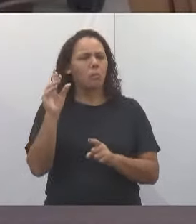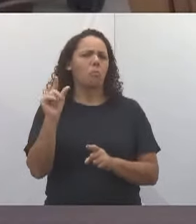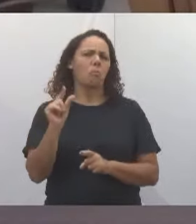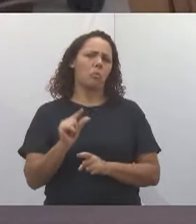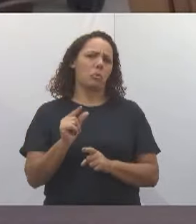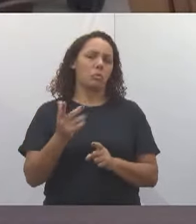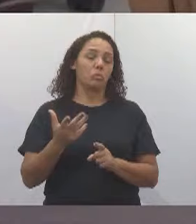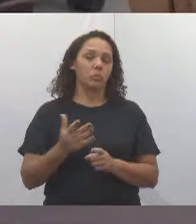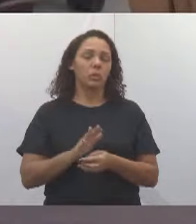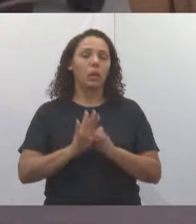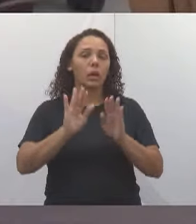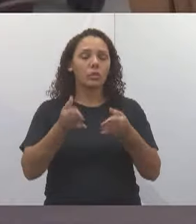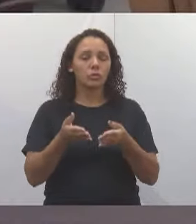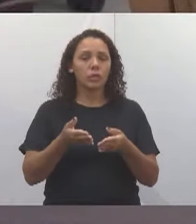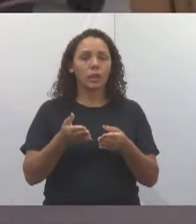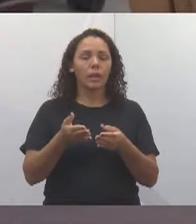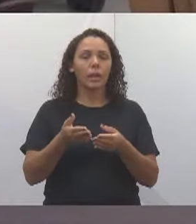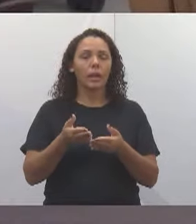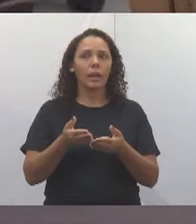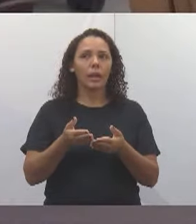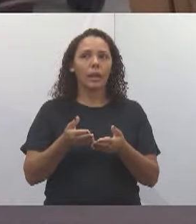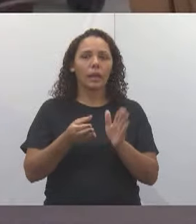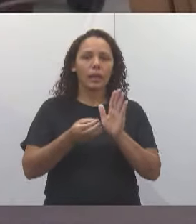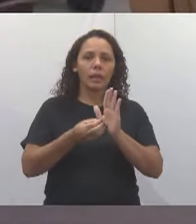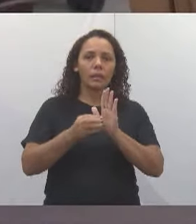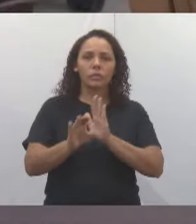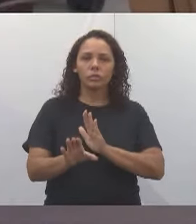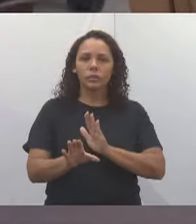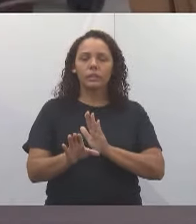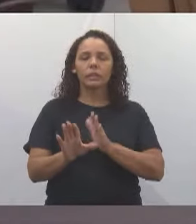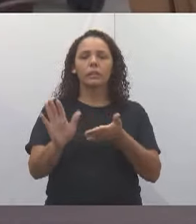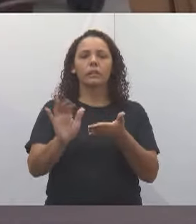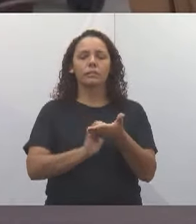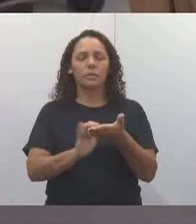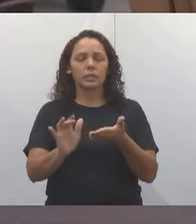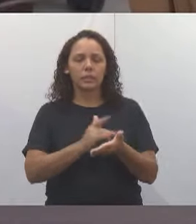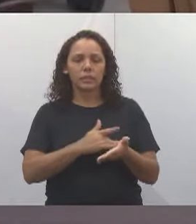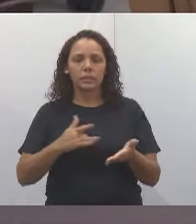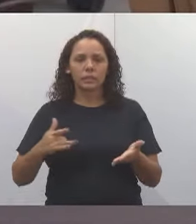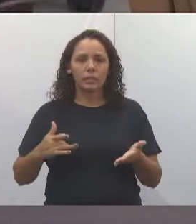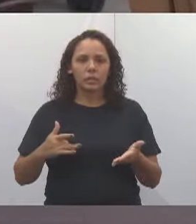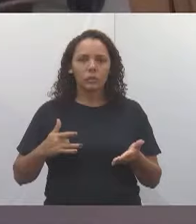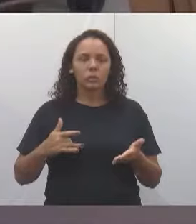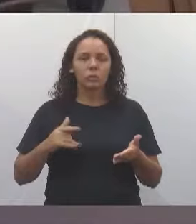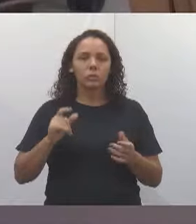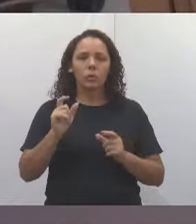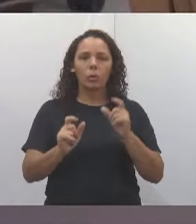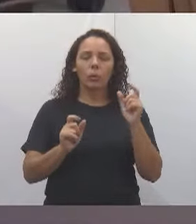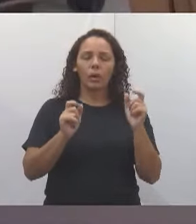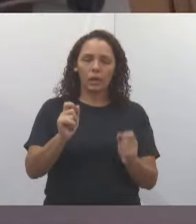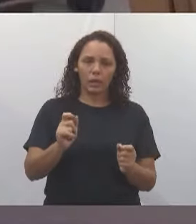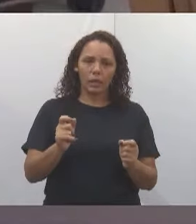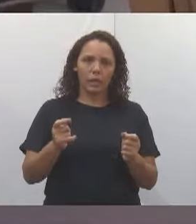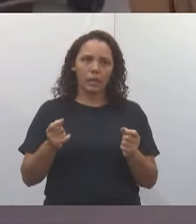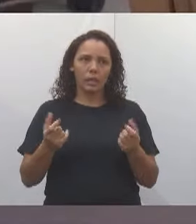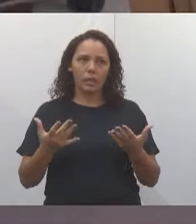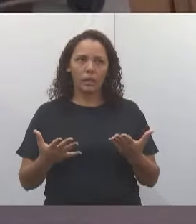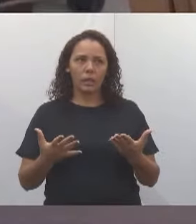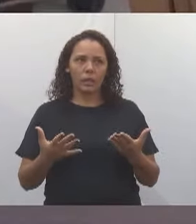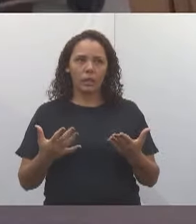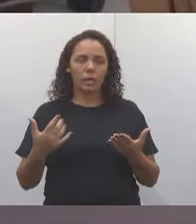inclusive, eu já encaminhei, fiz uma indicação para a Secretaria de Saúde, para que a gente possa